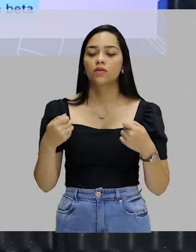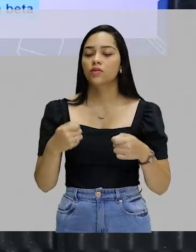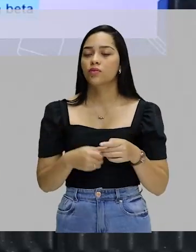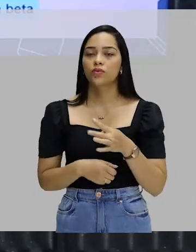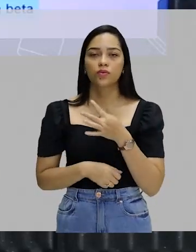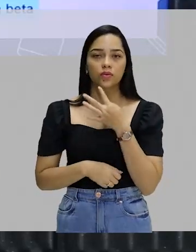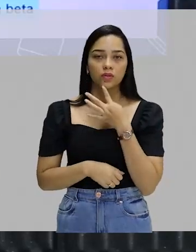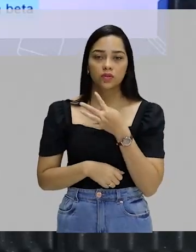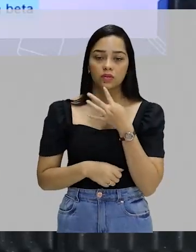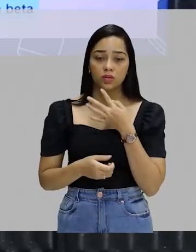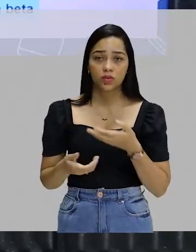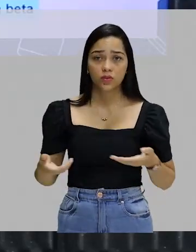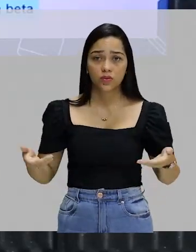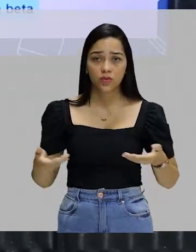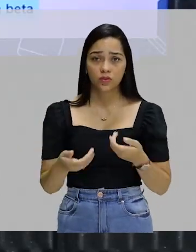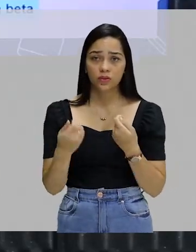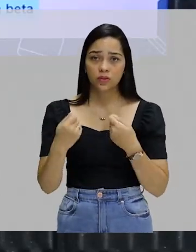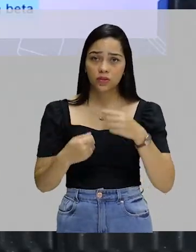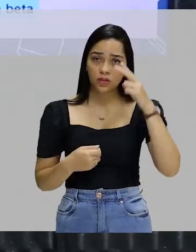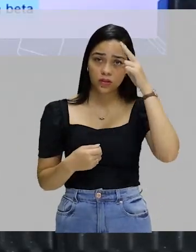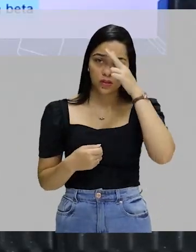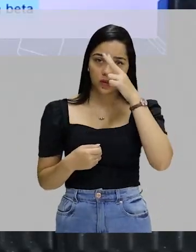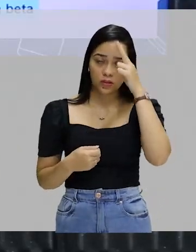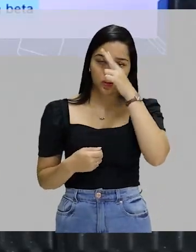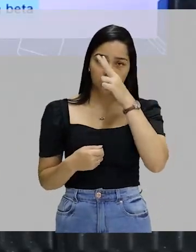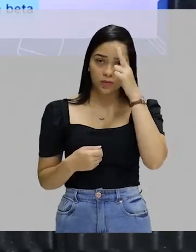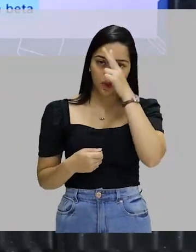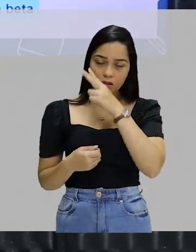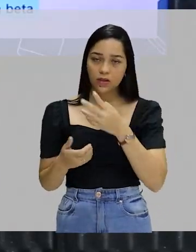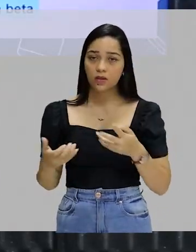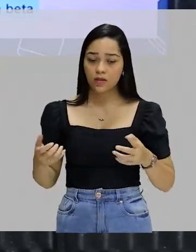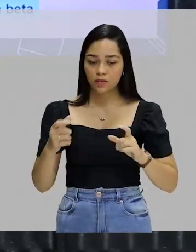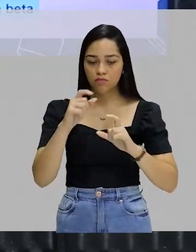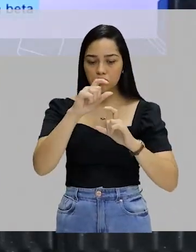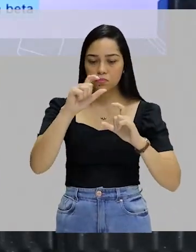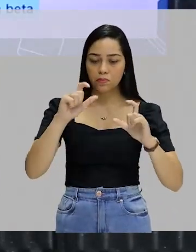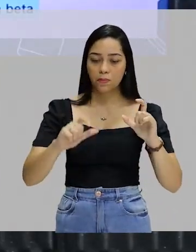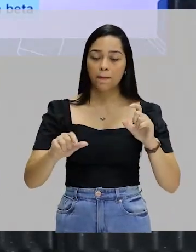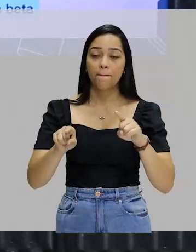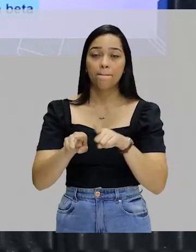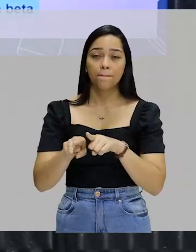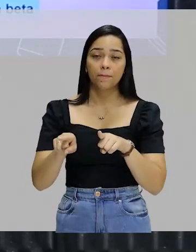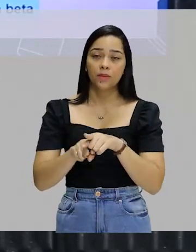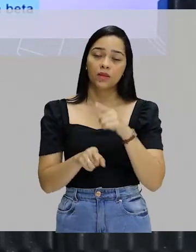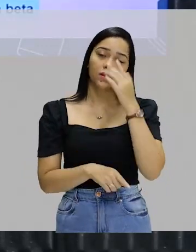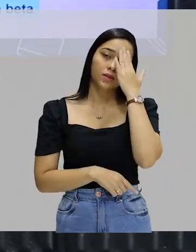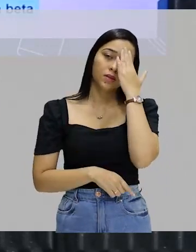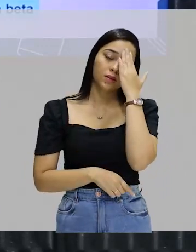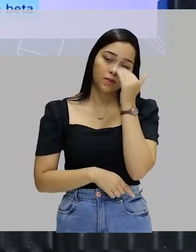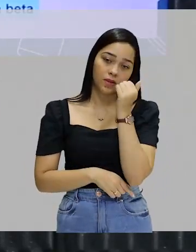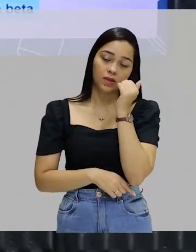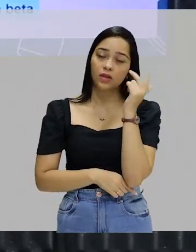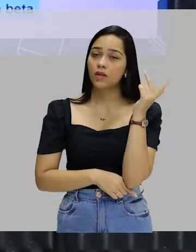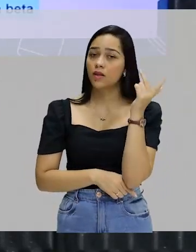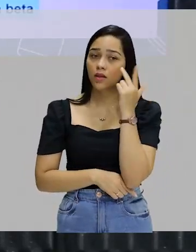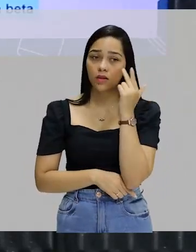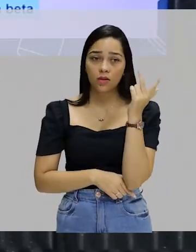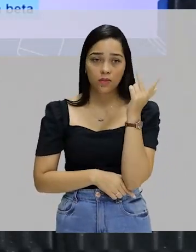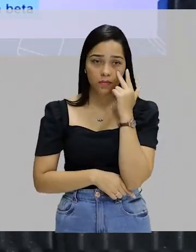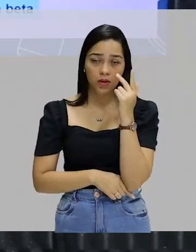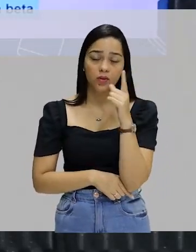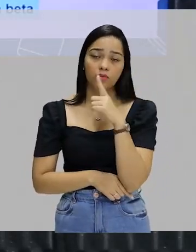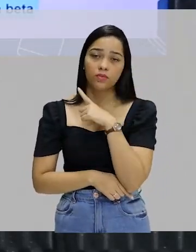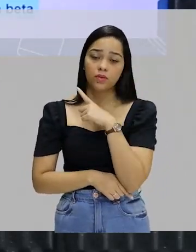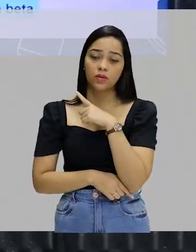conhecer hoje? A gente precisa lembrar dessas partículas, certo? E saber que, naturalmente, nós